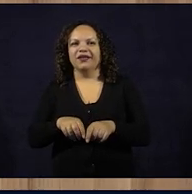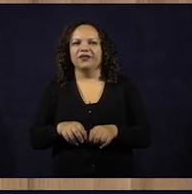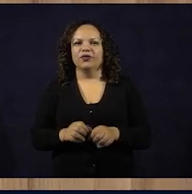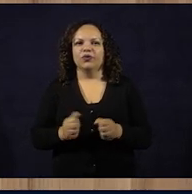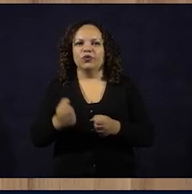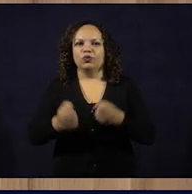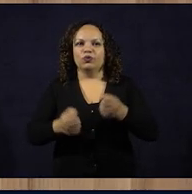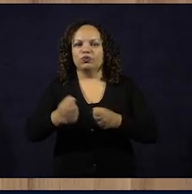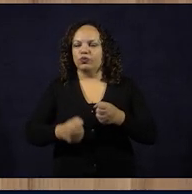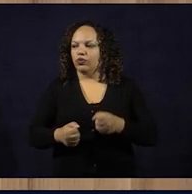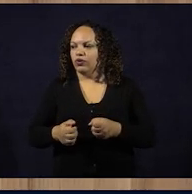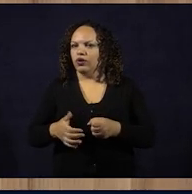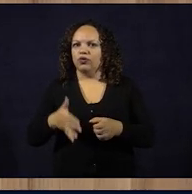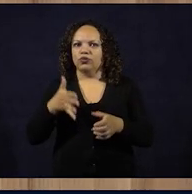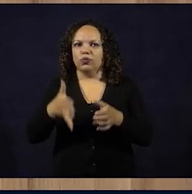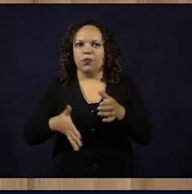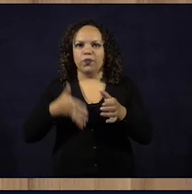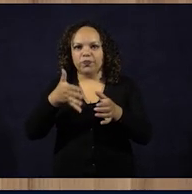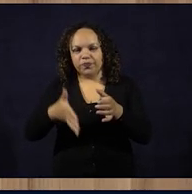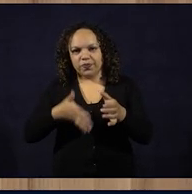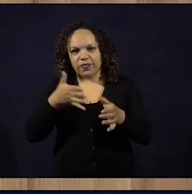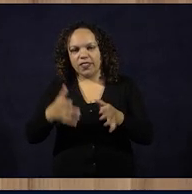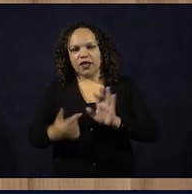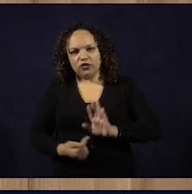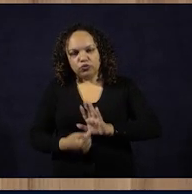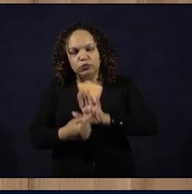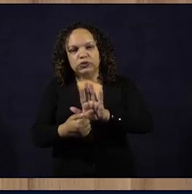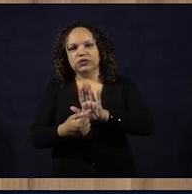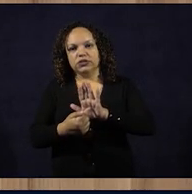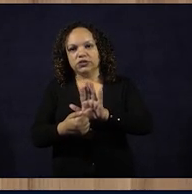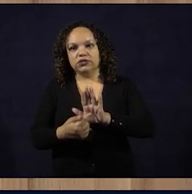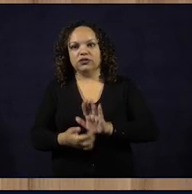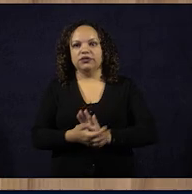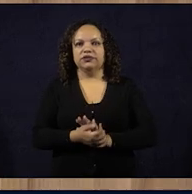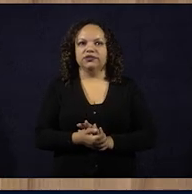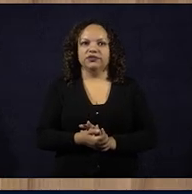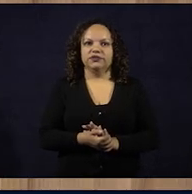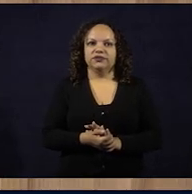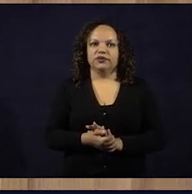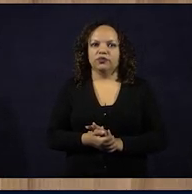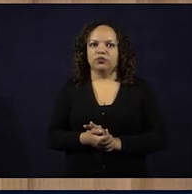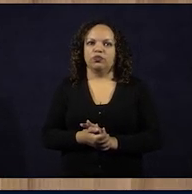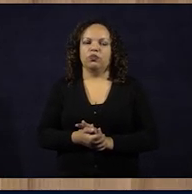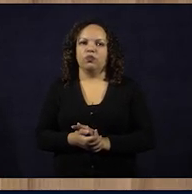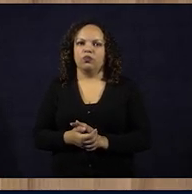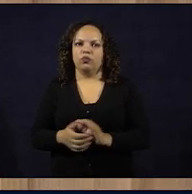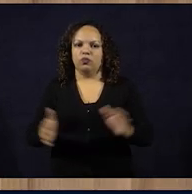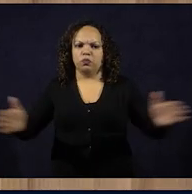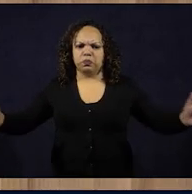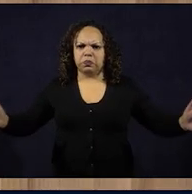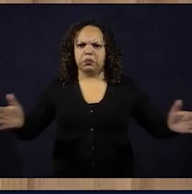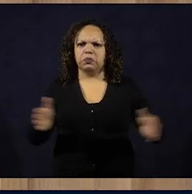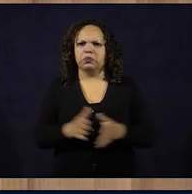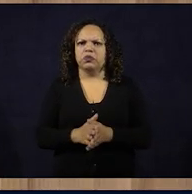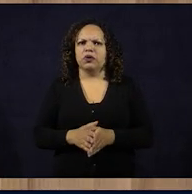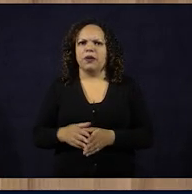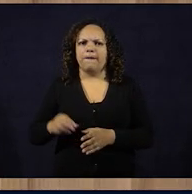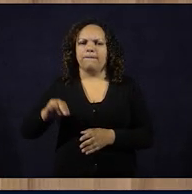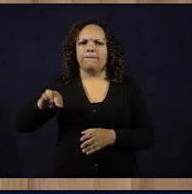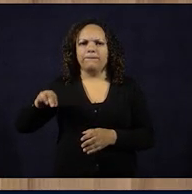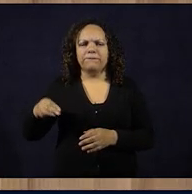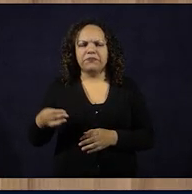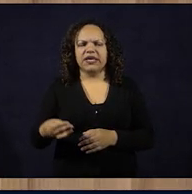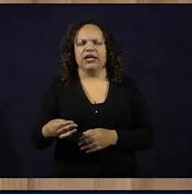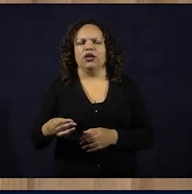a gente viu o teste lá em demonstrações uma fazenda muito grande né Com milhões de